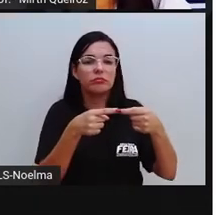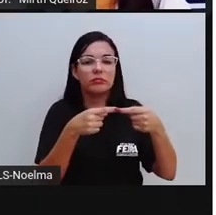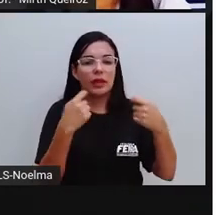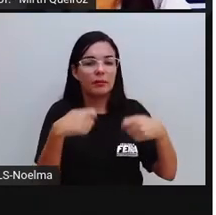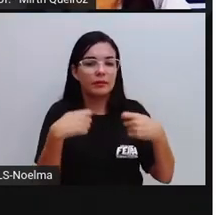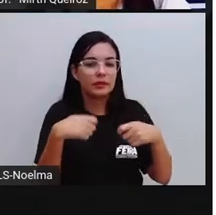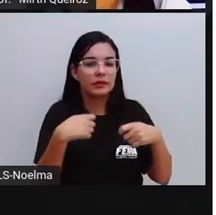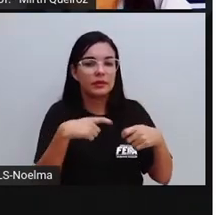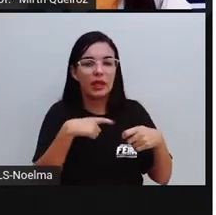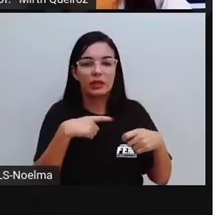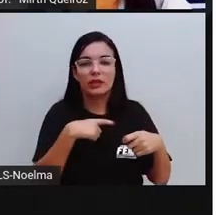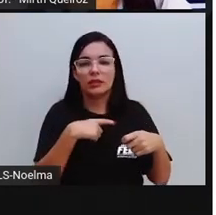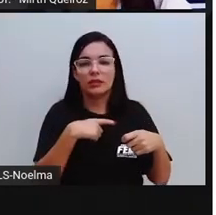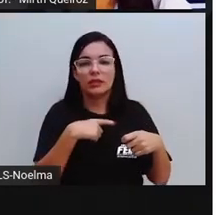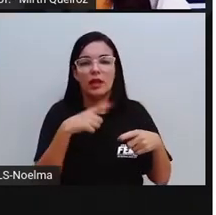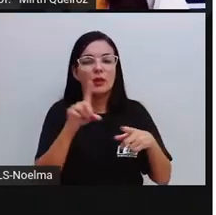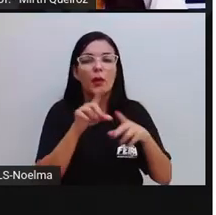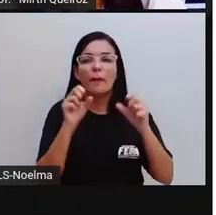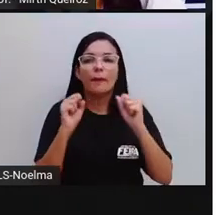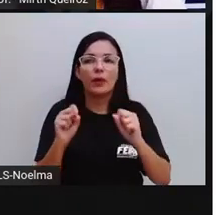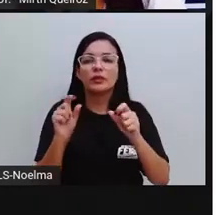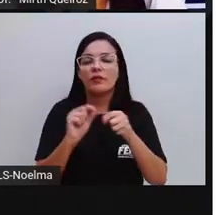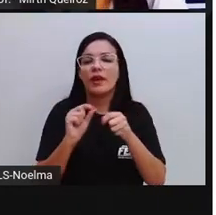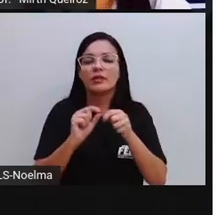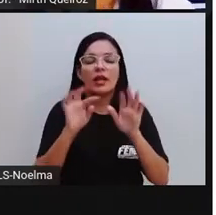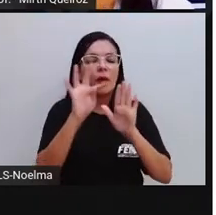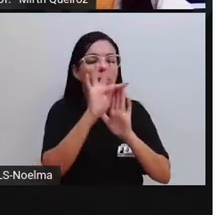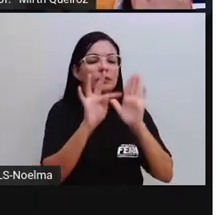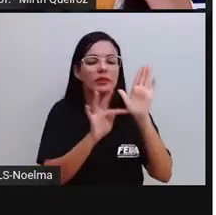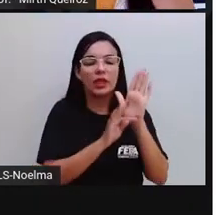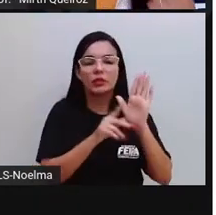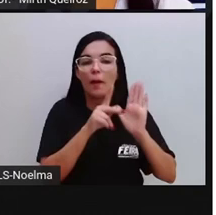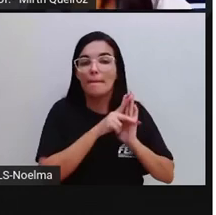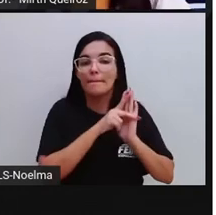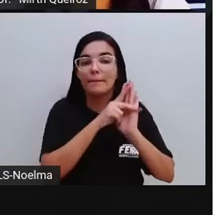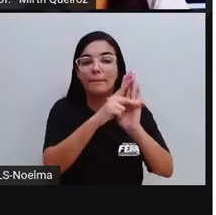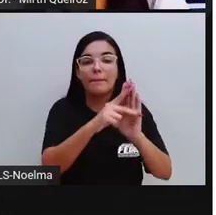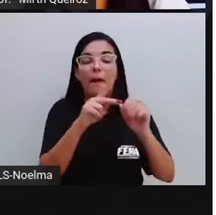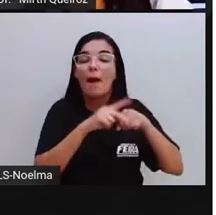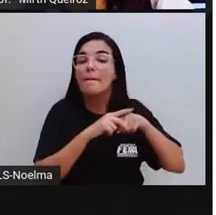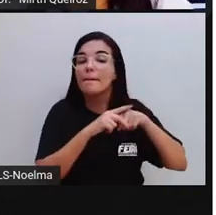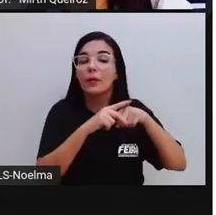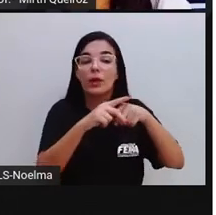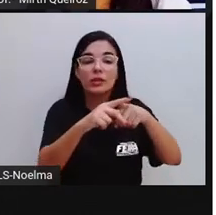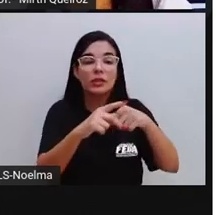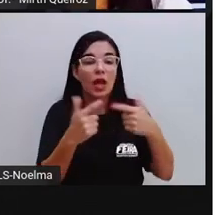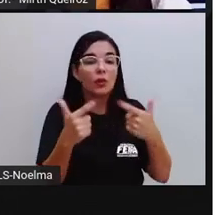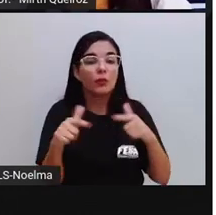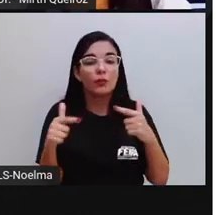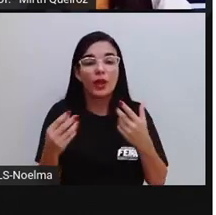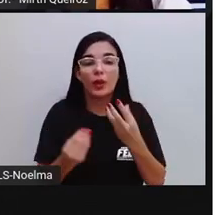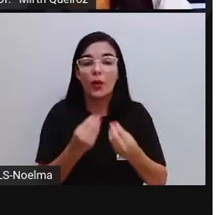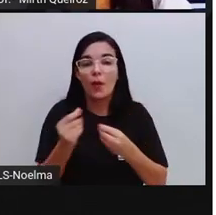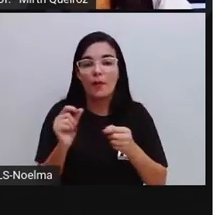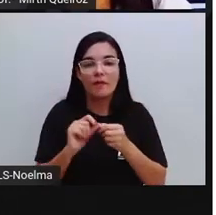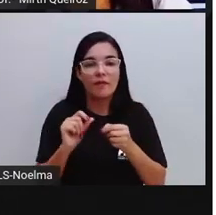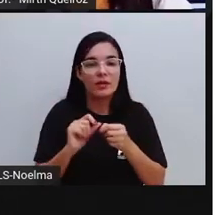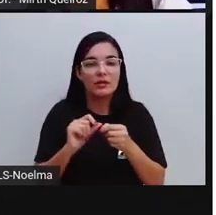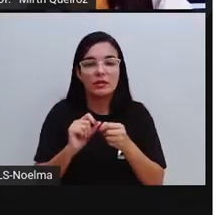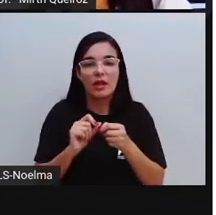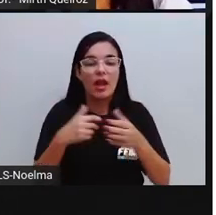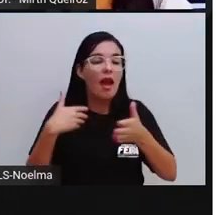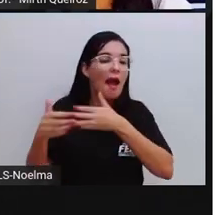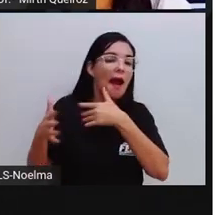não vão produzir uma poesia, né? Neste caso aí, a literatura de cordel, vocês não vão, porque se trata de